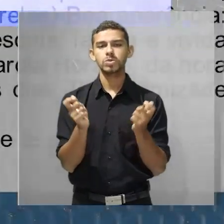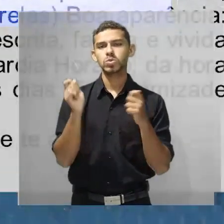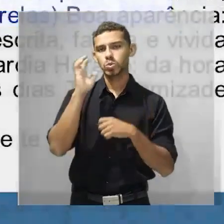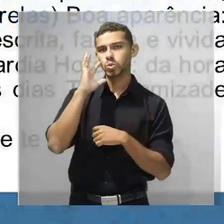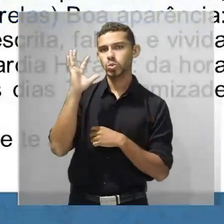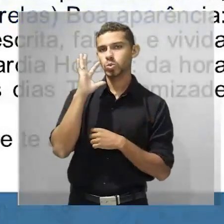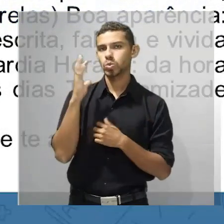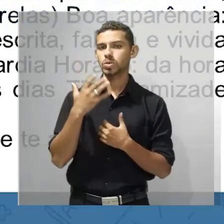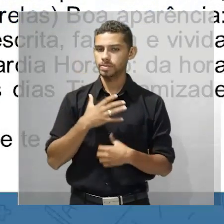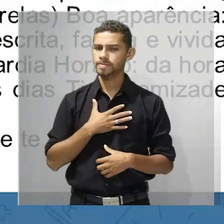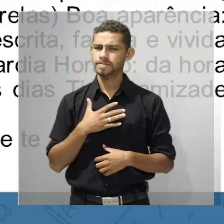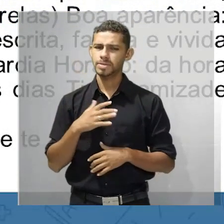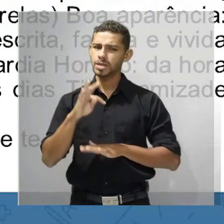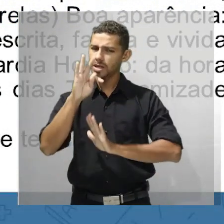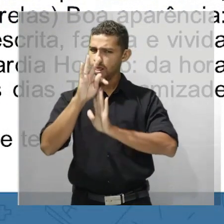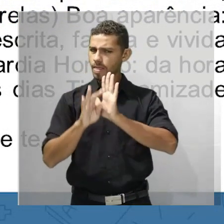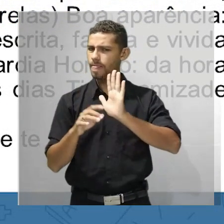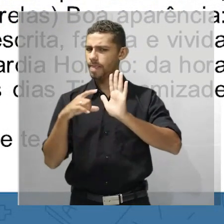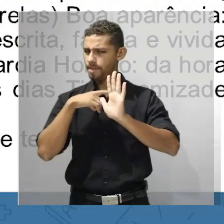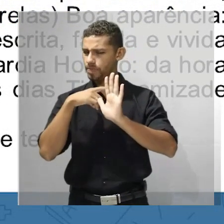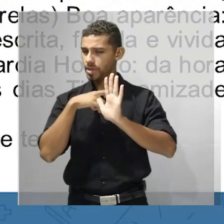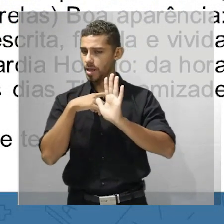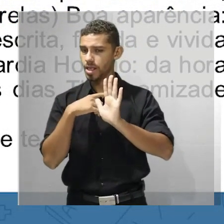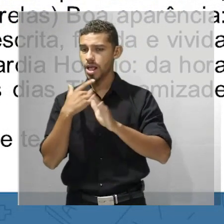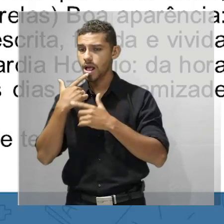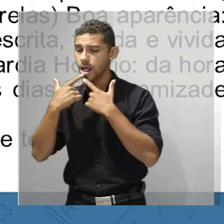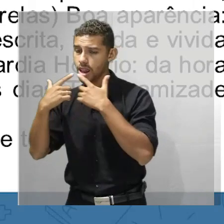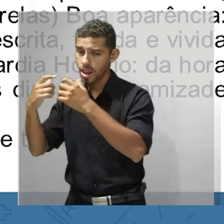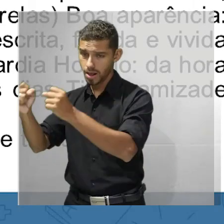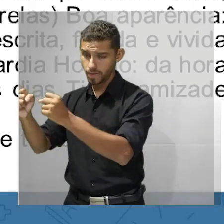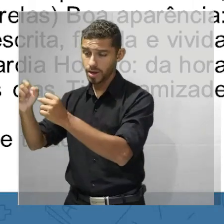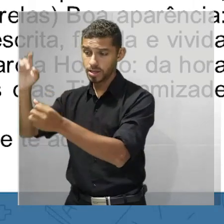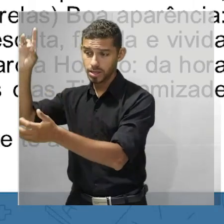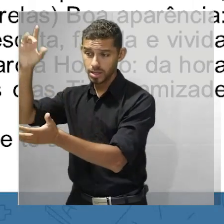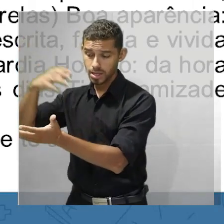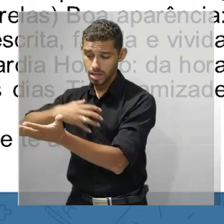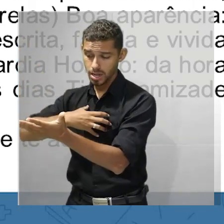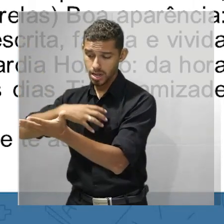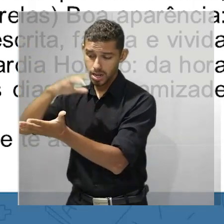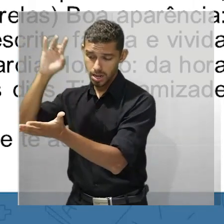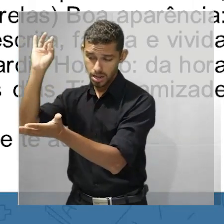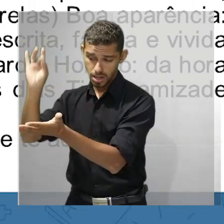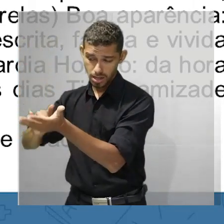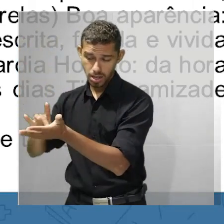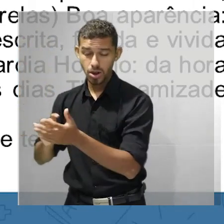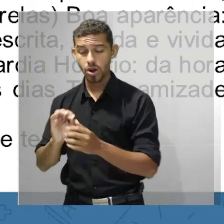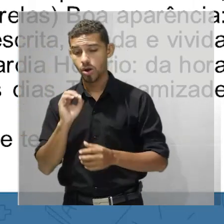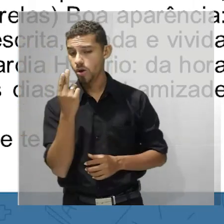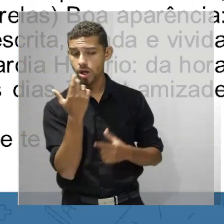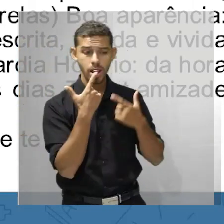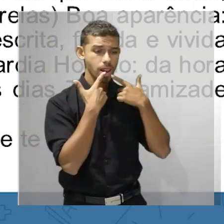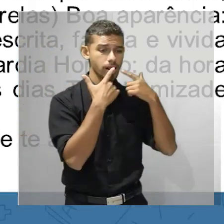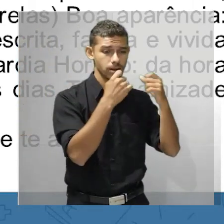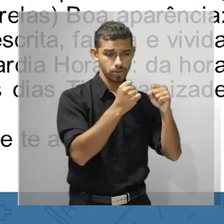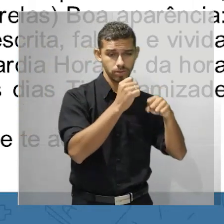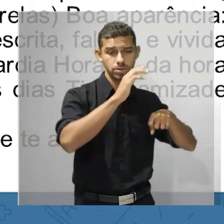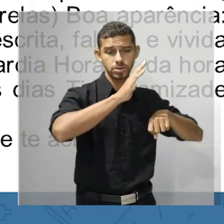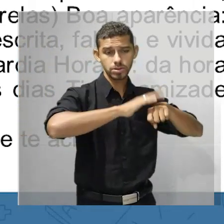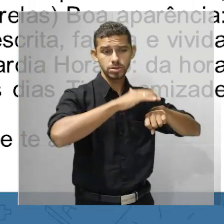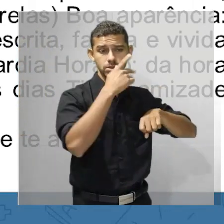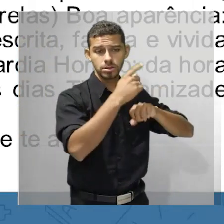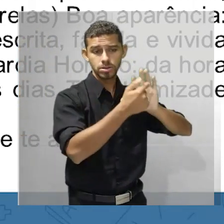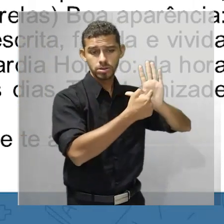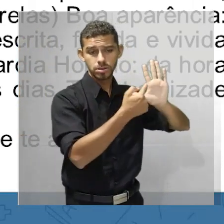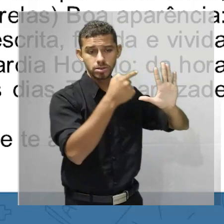identificar se esse texto possui a linguagem denotativa ou a linguagem com notativa prestem atenção às características